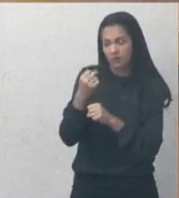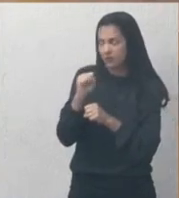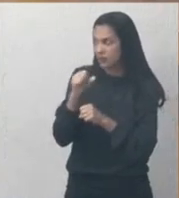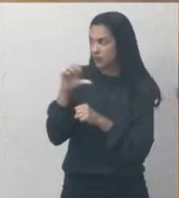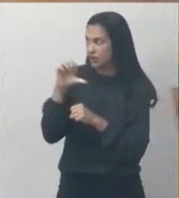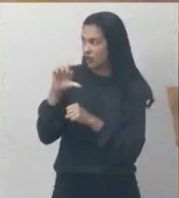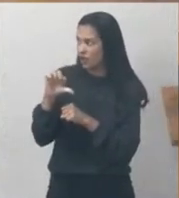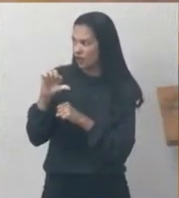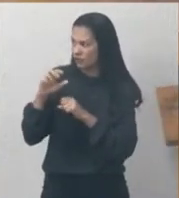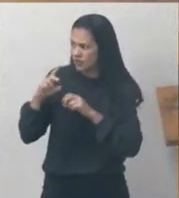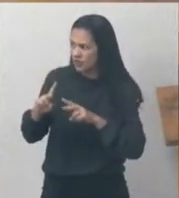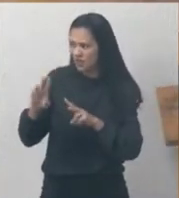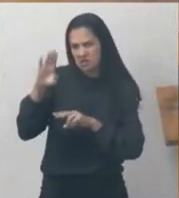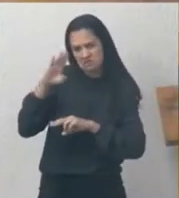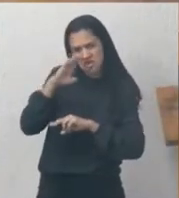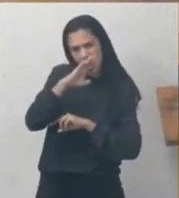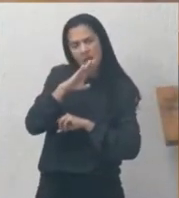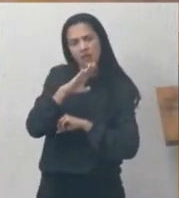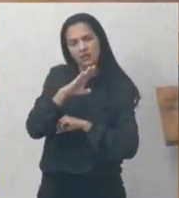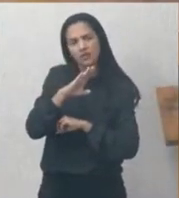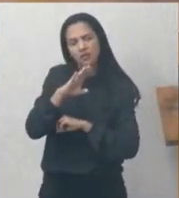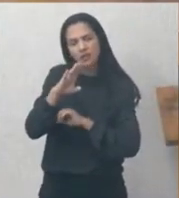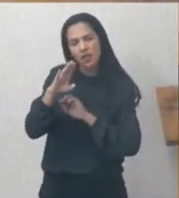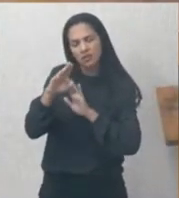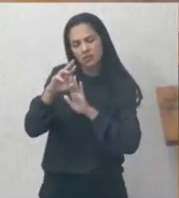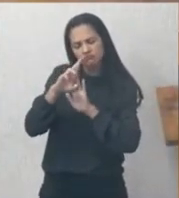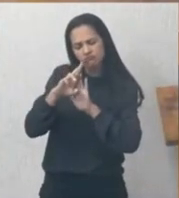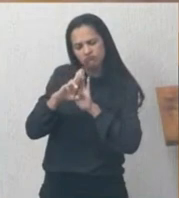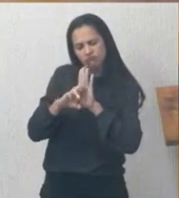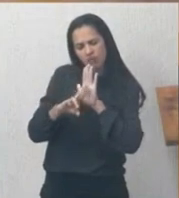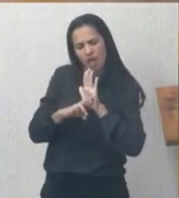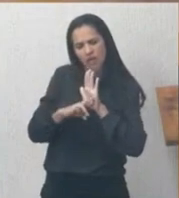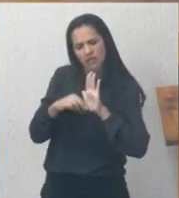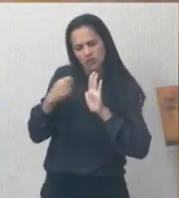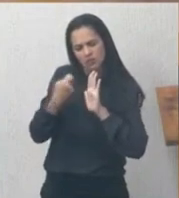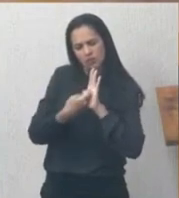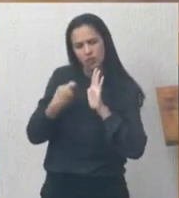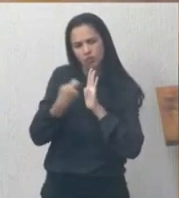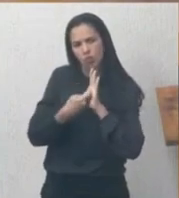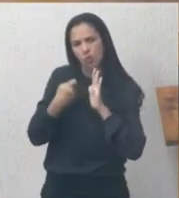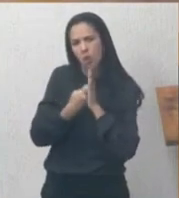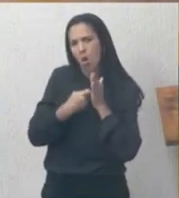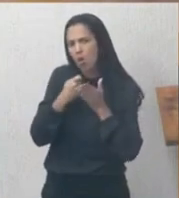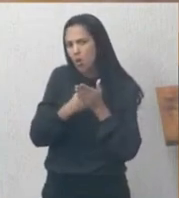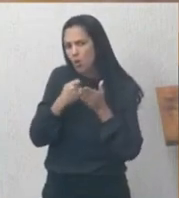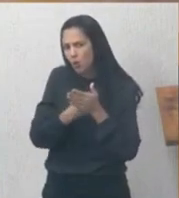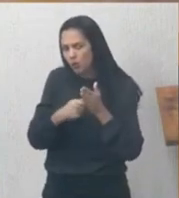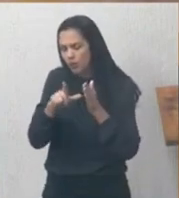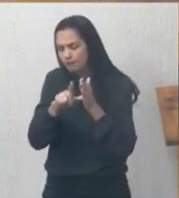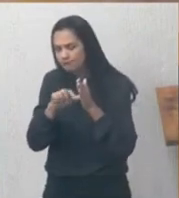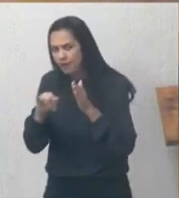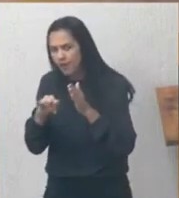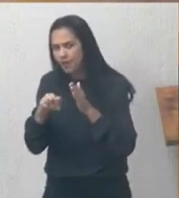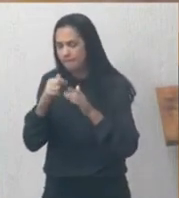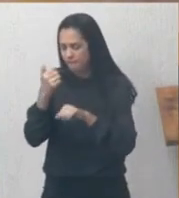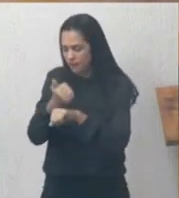fui militante na regulamentação da profissão tive a honra de ser o vice-presidente da pl